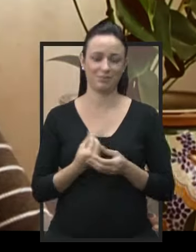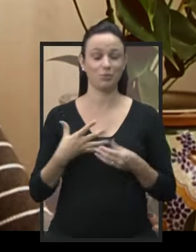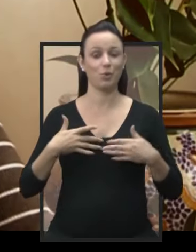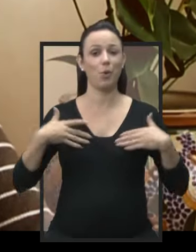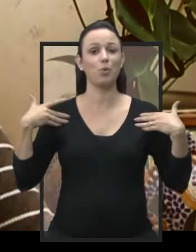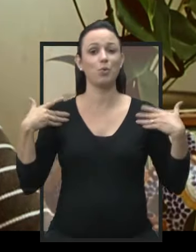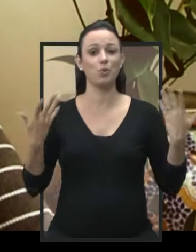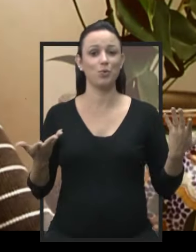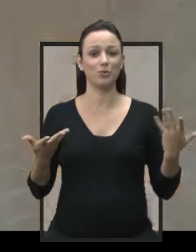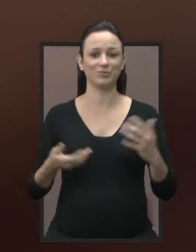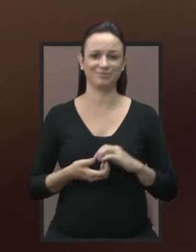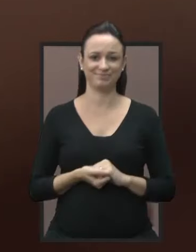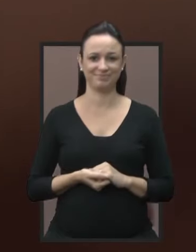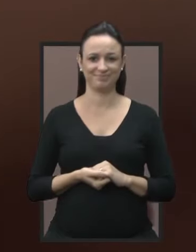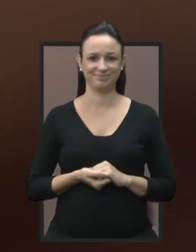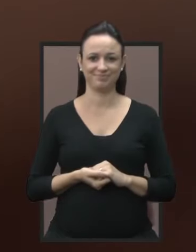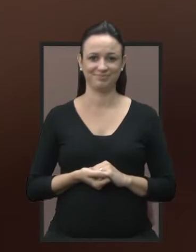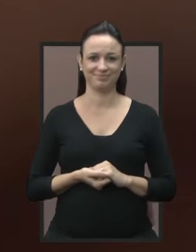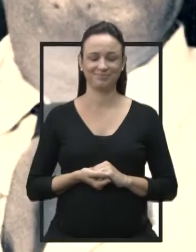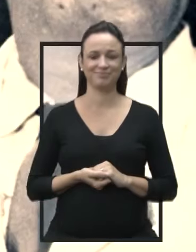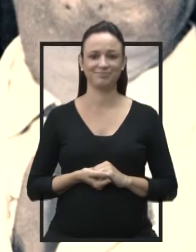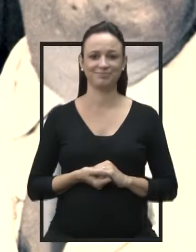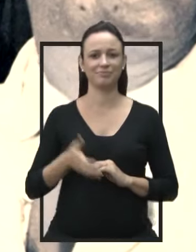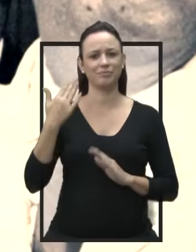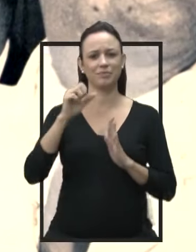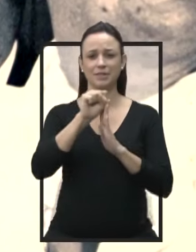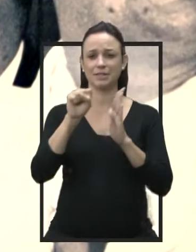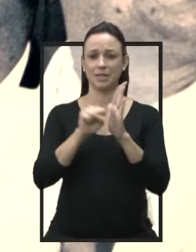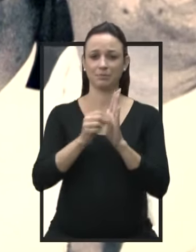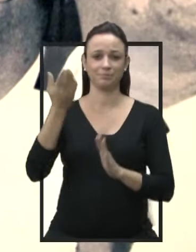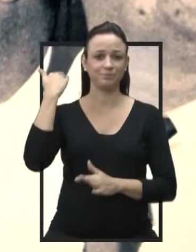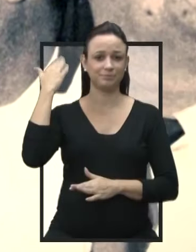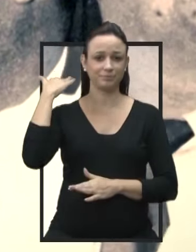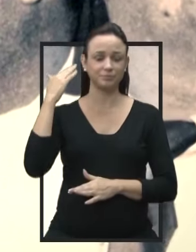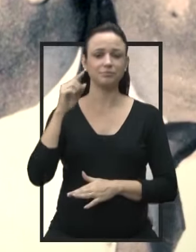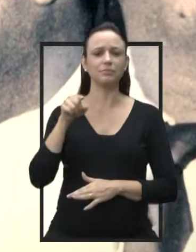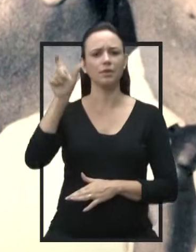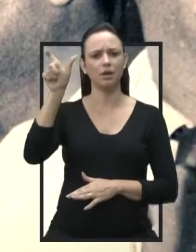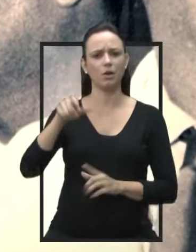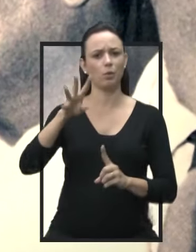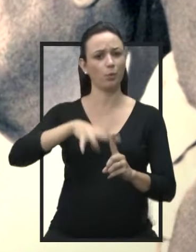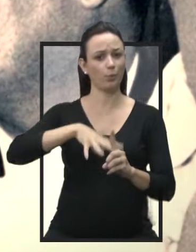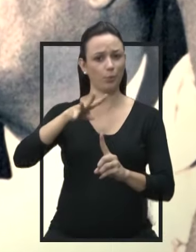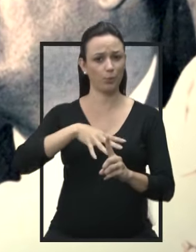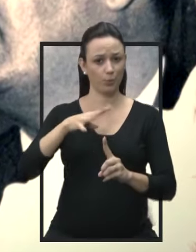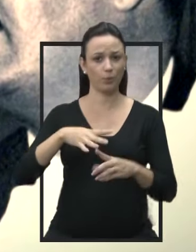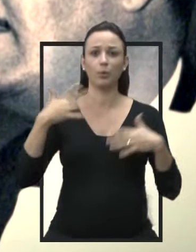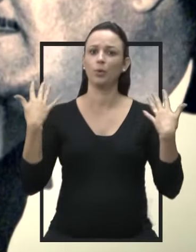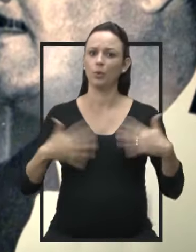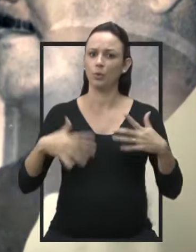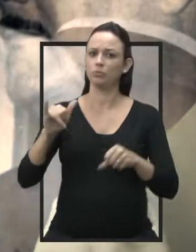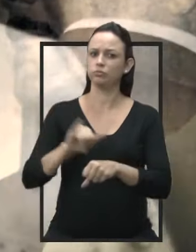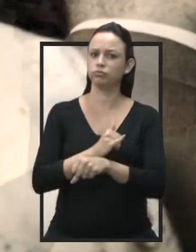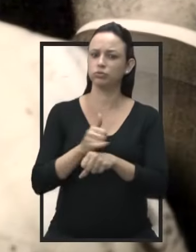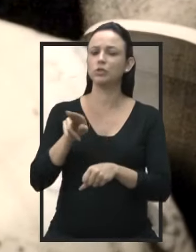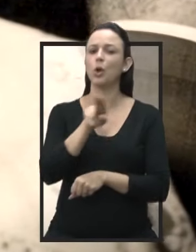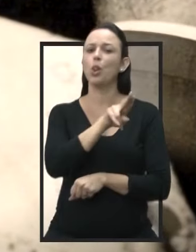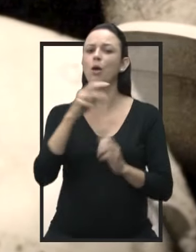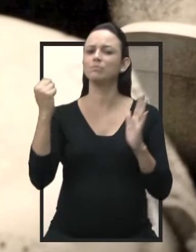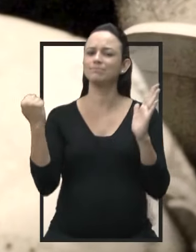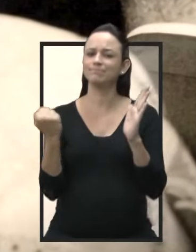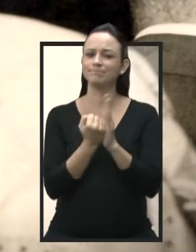um orgulho enorme. Em meados do século passado, ele era um mito, um grande estrategista, e seu